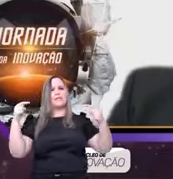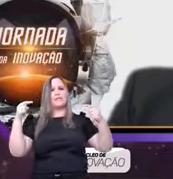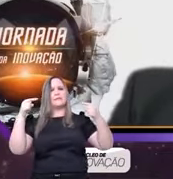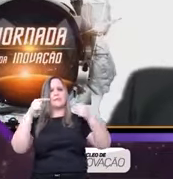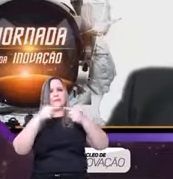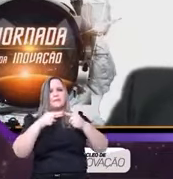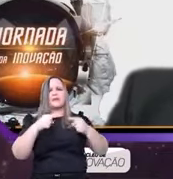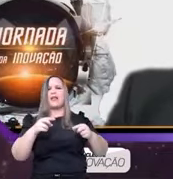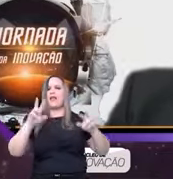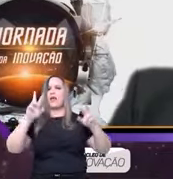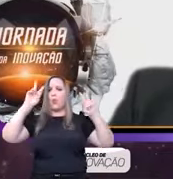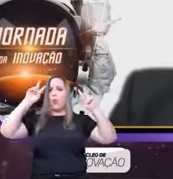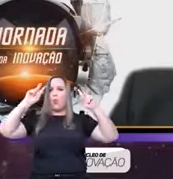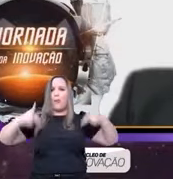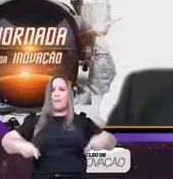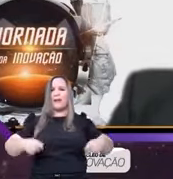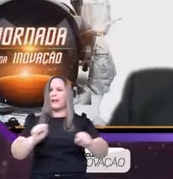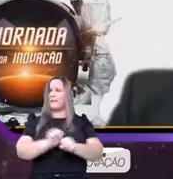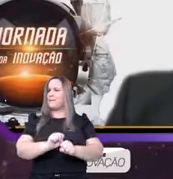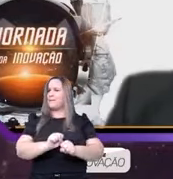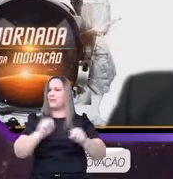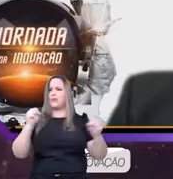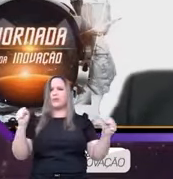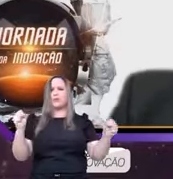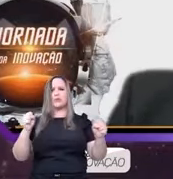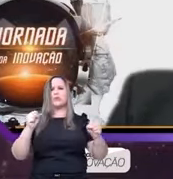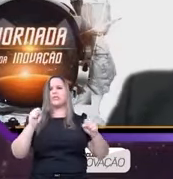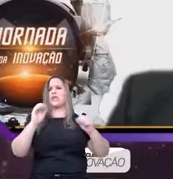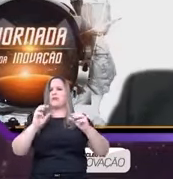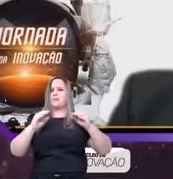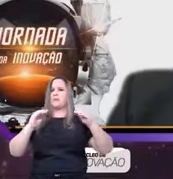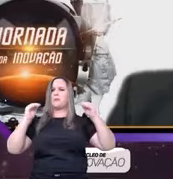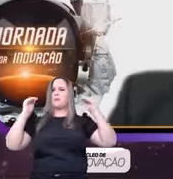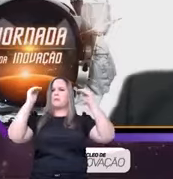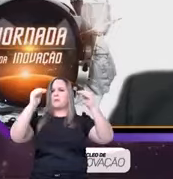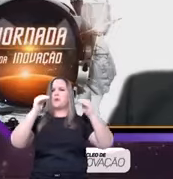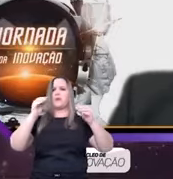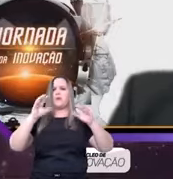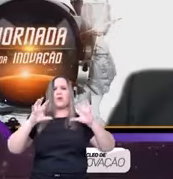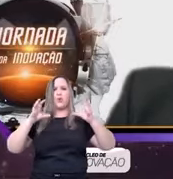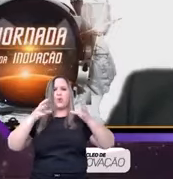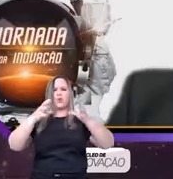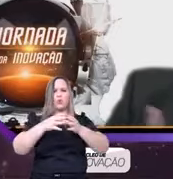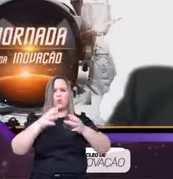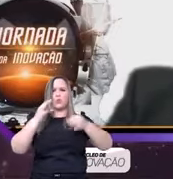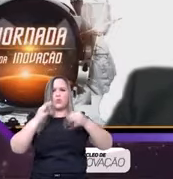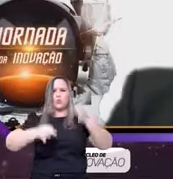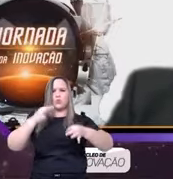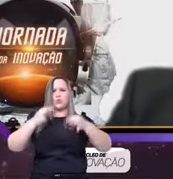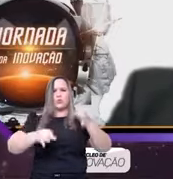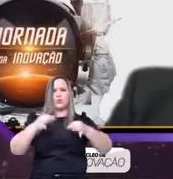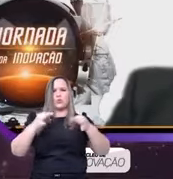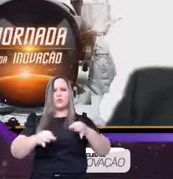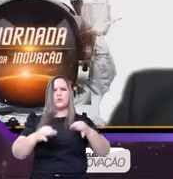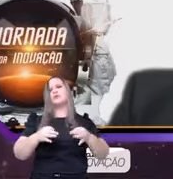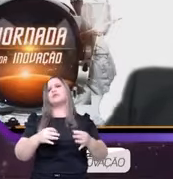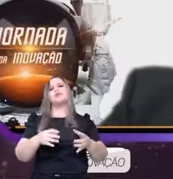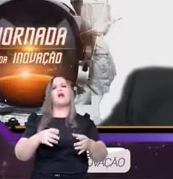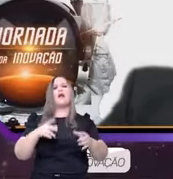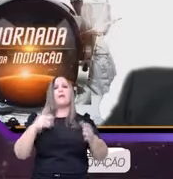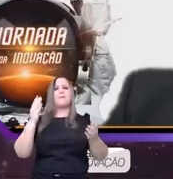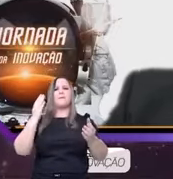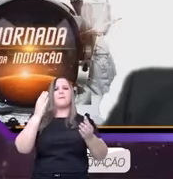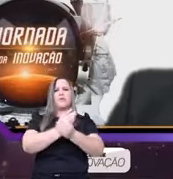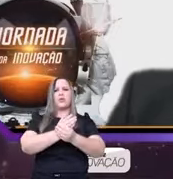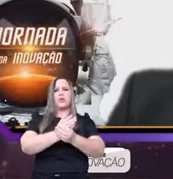humanamente impossível para um magistrado e para toda a equipe do judiciário lidar com a carga processual que cresce